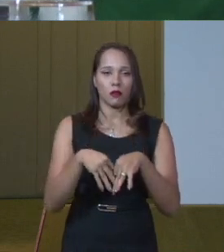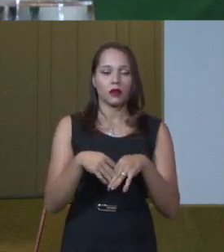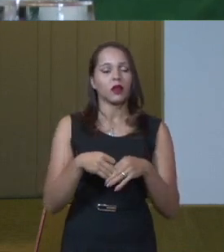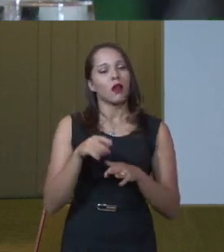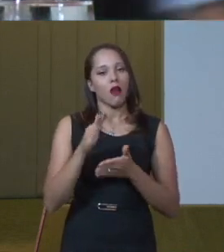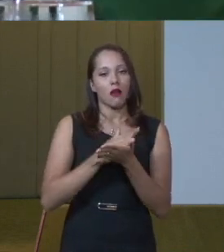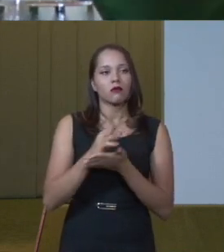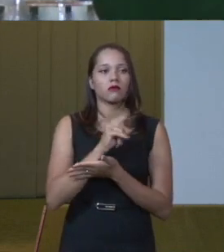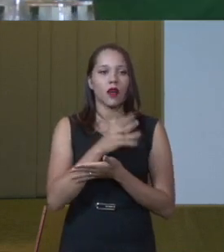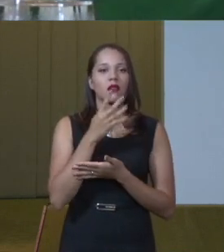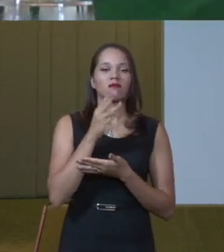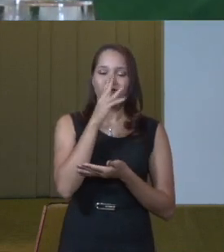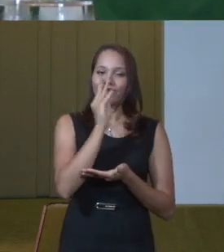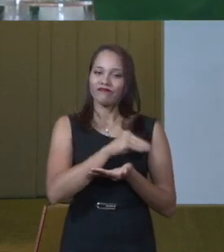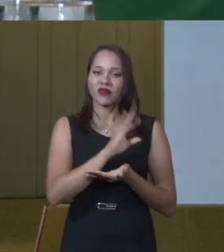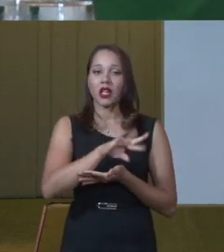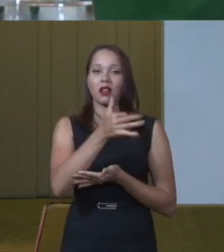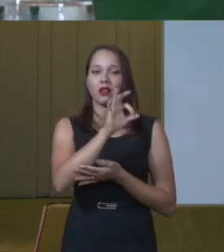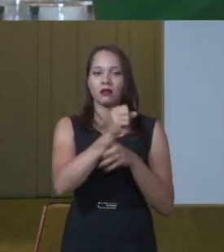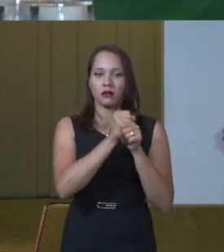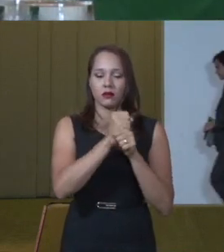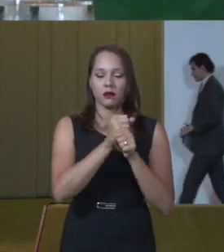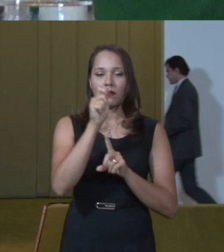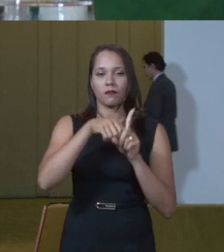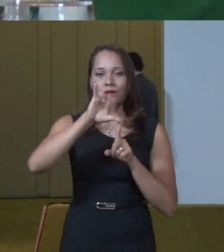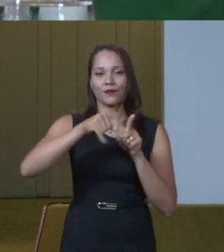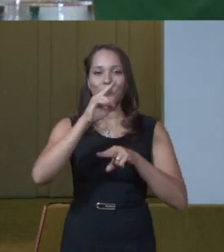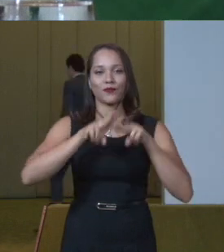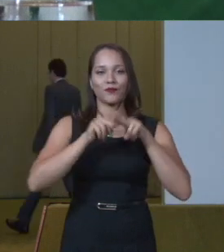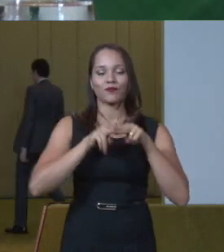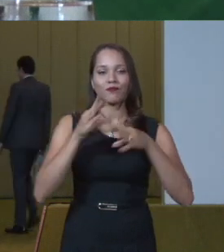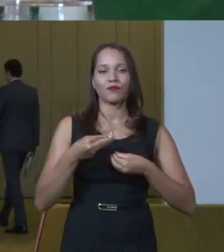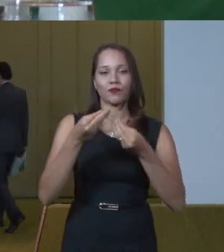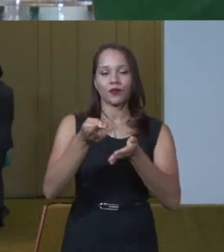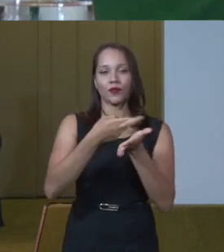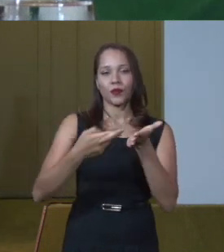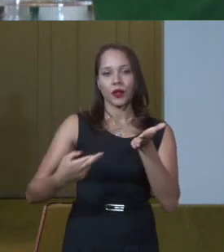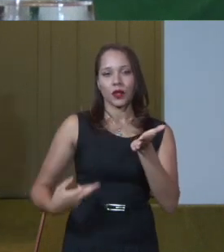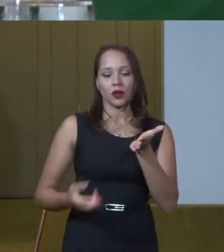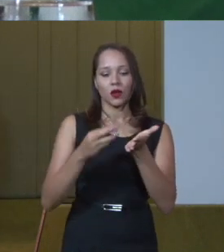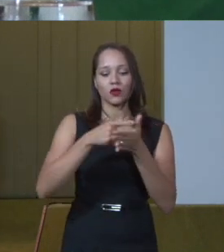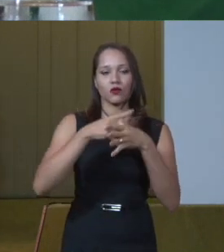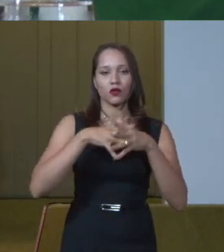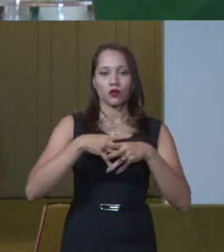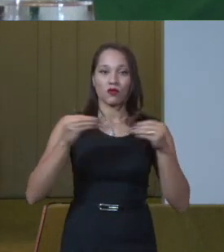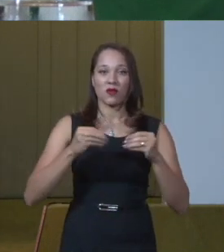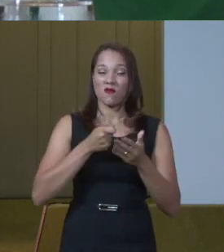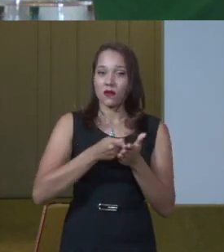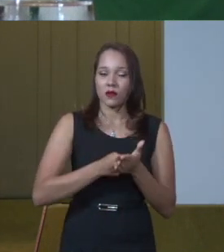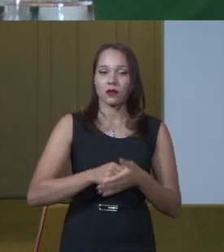dos quais foram negligenciados por mais de 10 anos. Em junho, aliás, foi entregue o relatório ao Comitê sobre Desaparecimentos